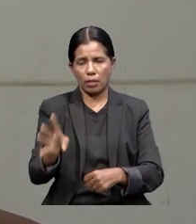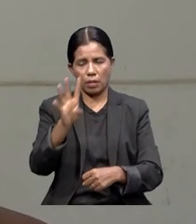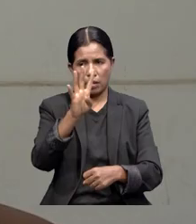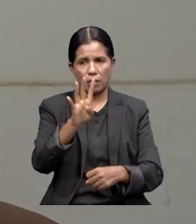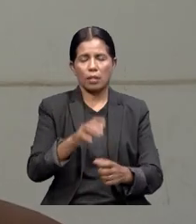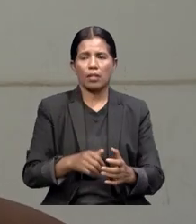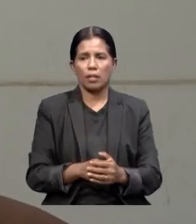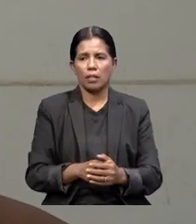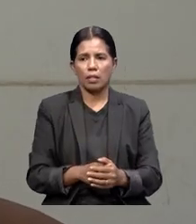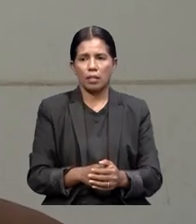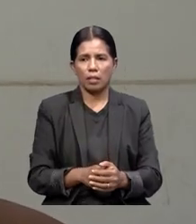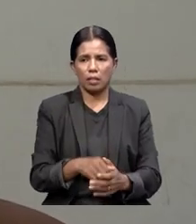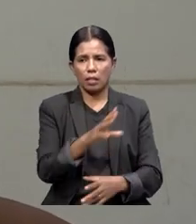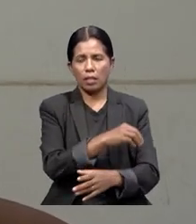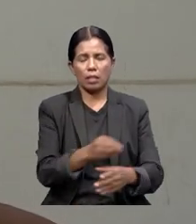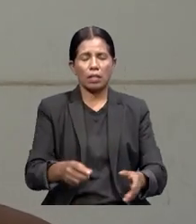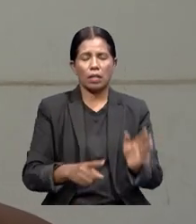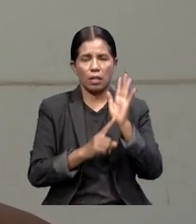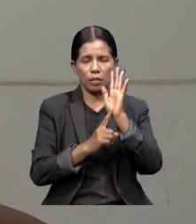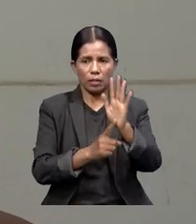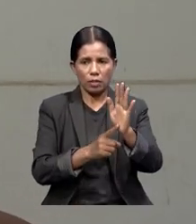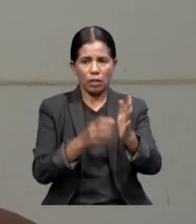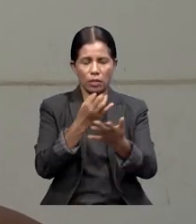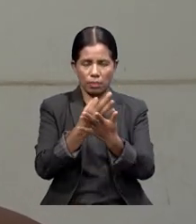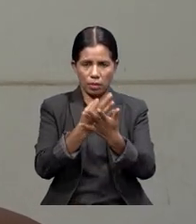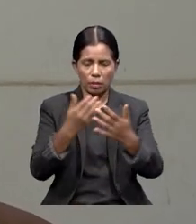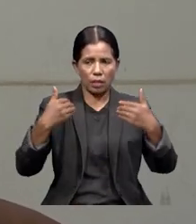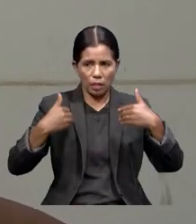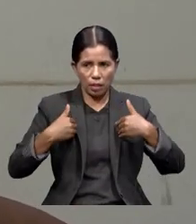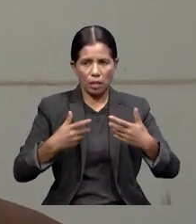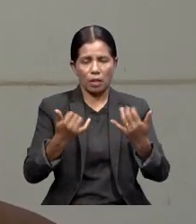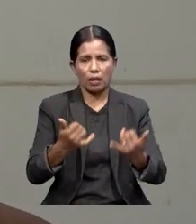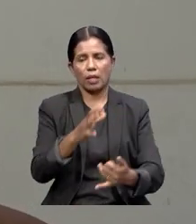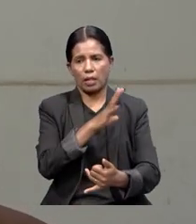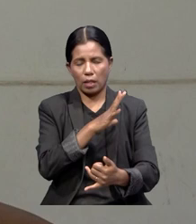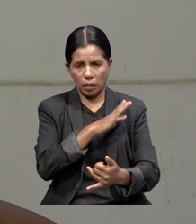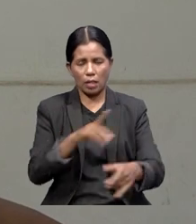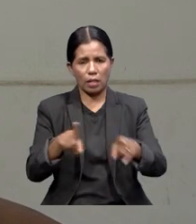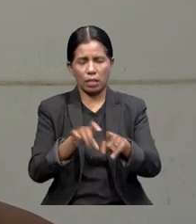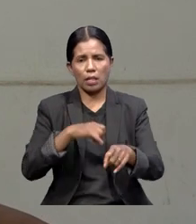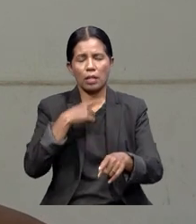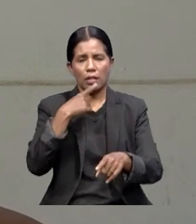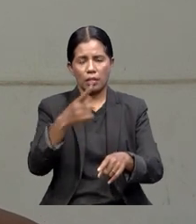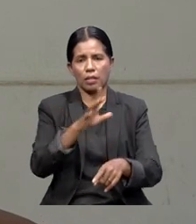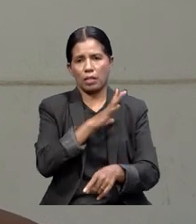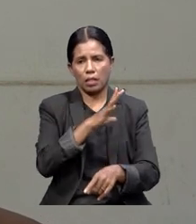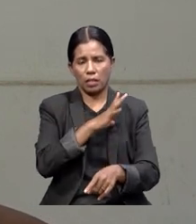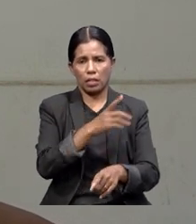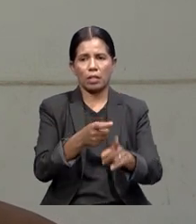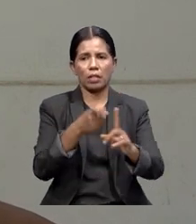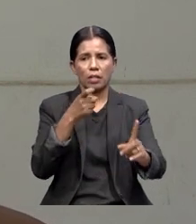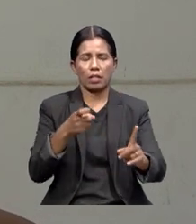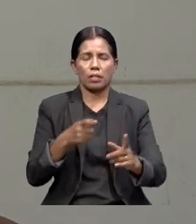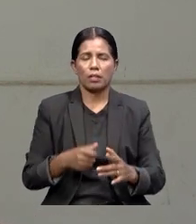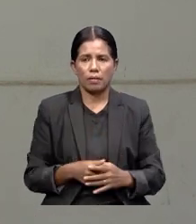2025, tinha indicação, né, orçamento não vem aqui. Agora, ainda, tinha só em outra década, que foi de orientação mais